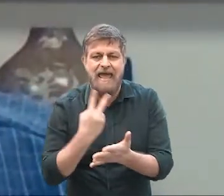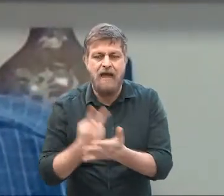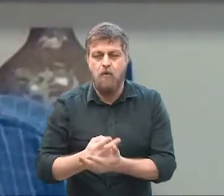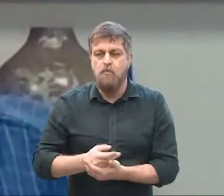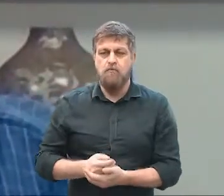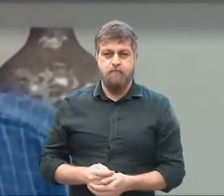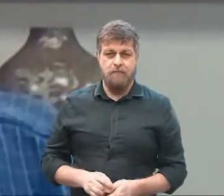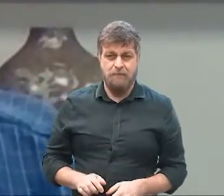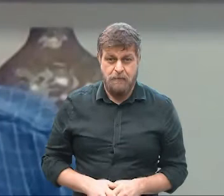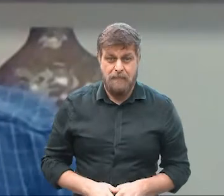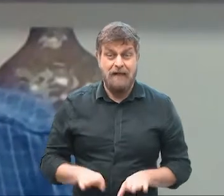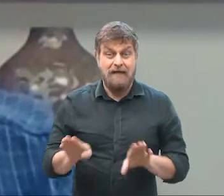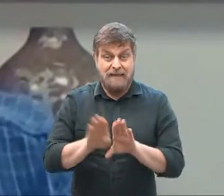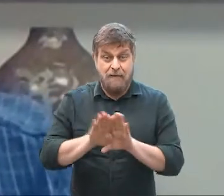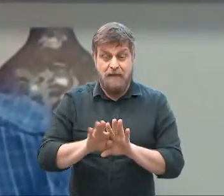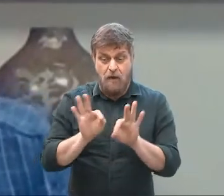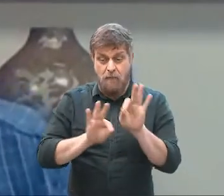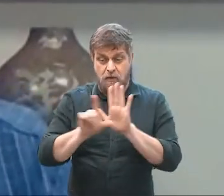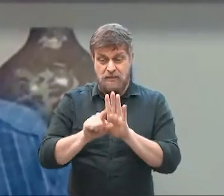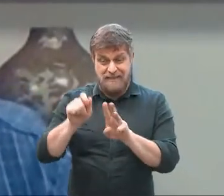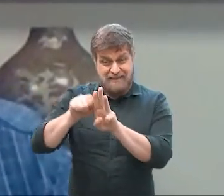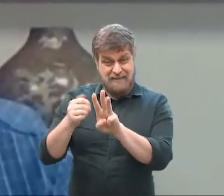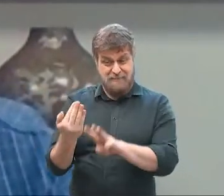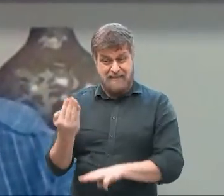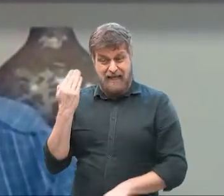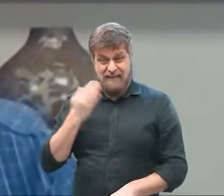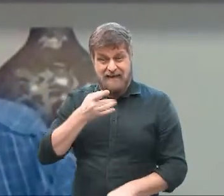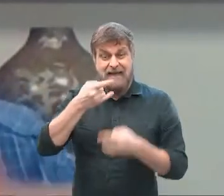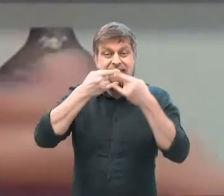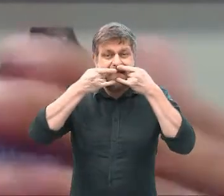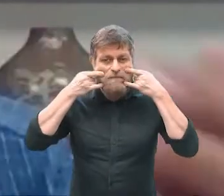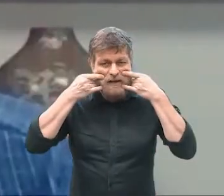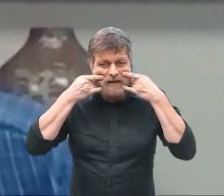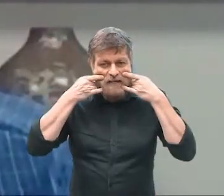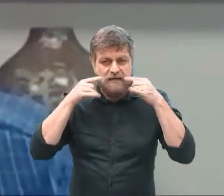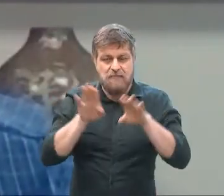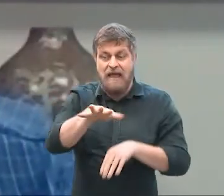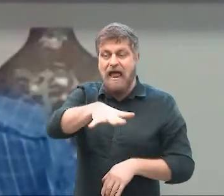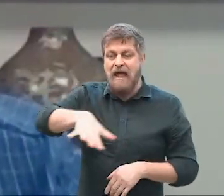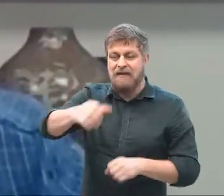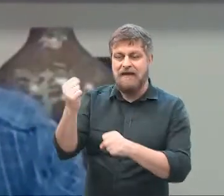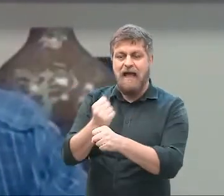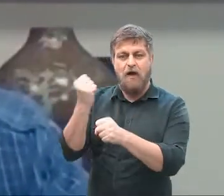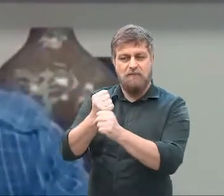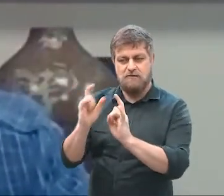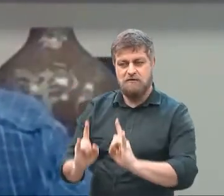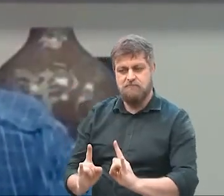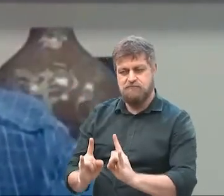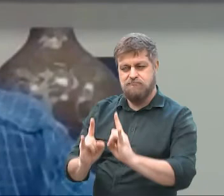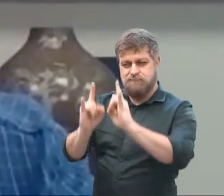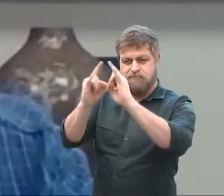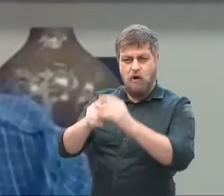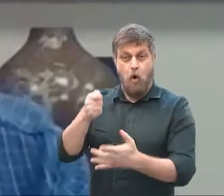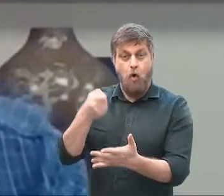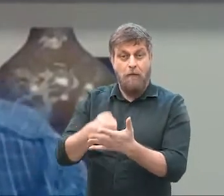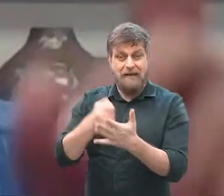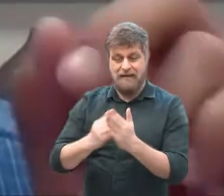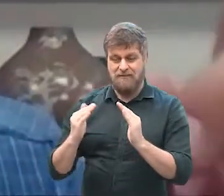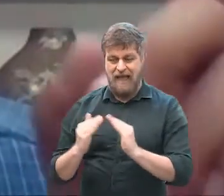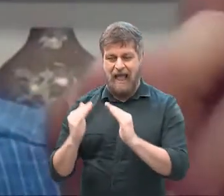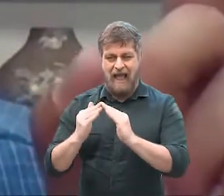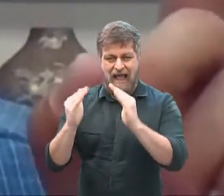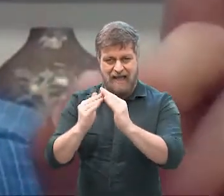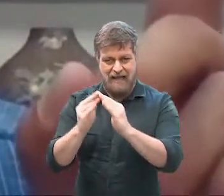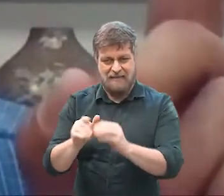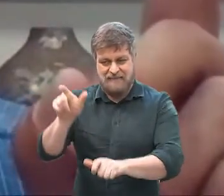projeto agora de 3 meses atrás. Tenho projetos na área da construção civil, obrigando que as casas populares